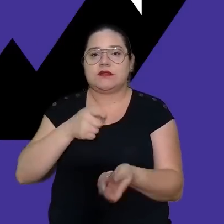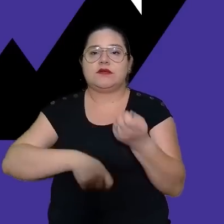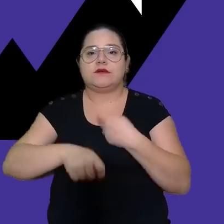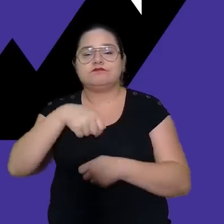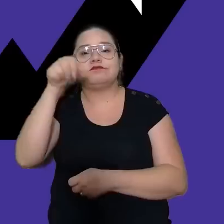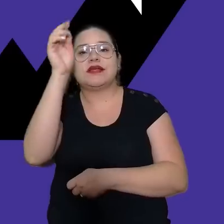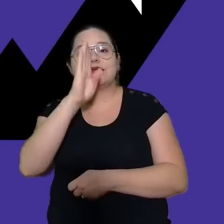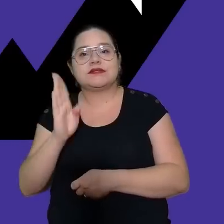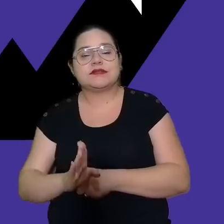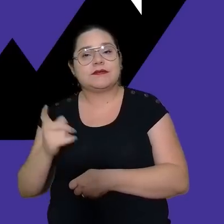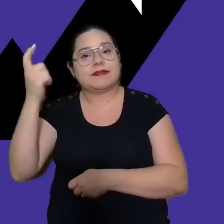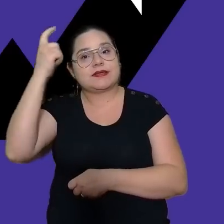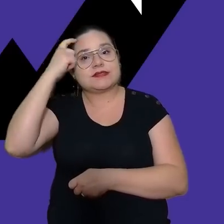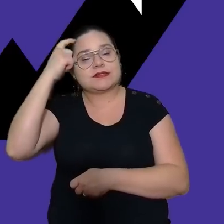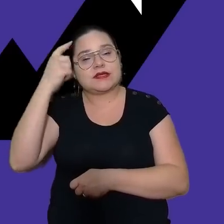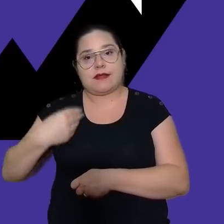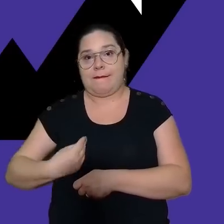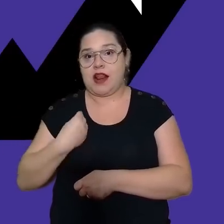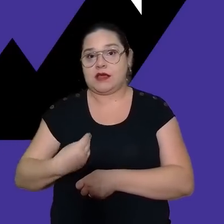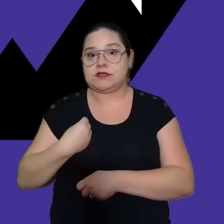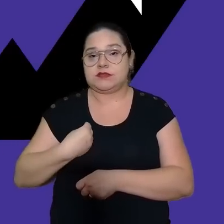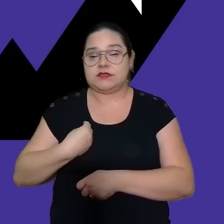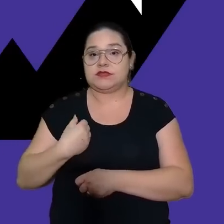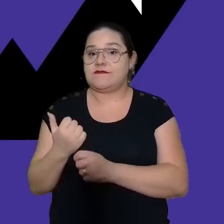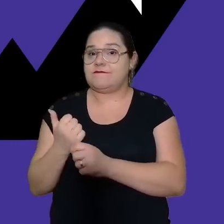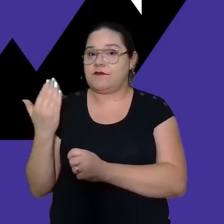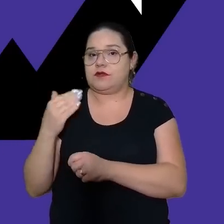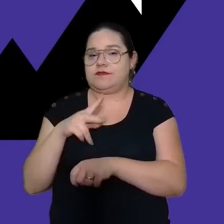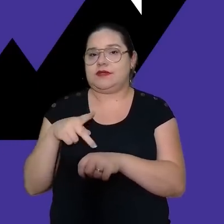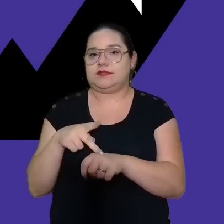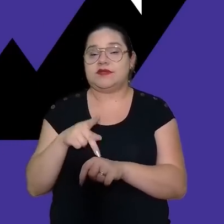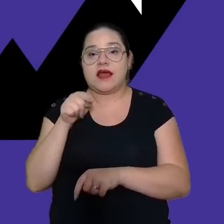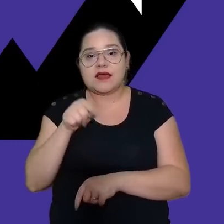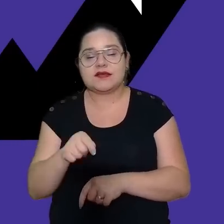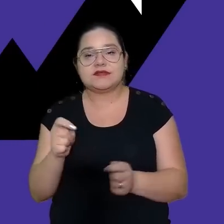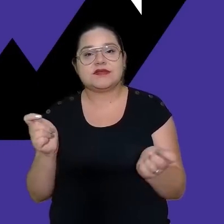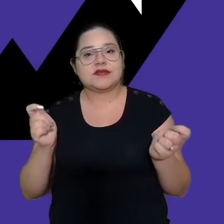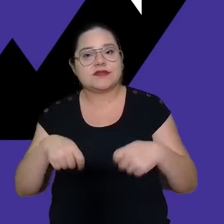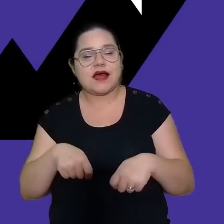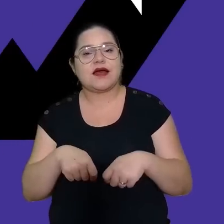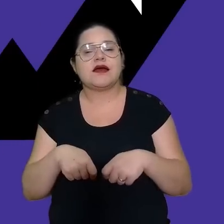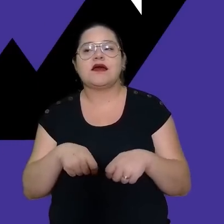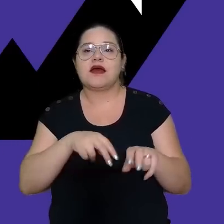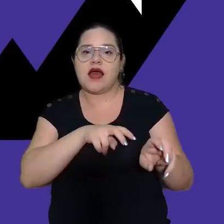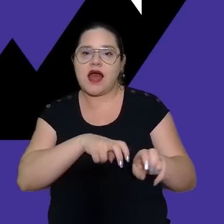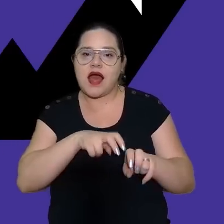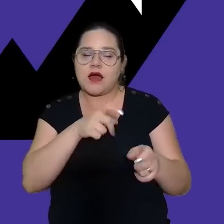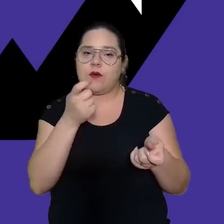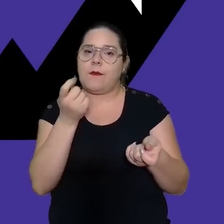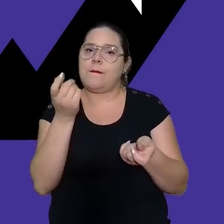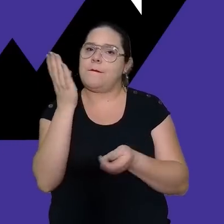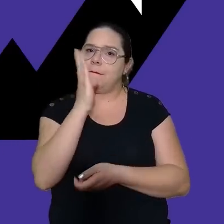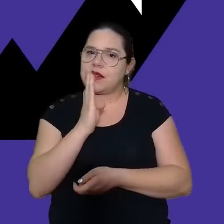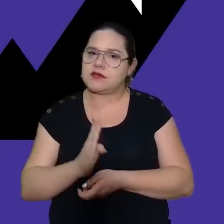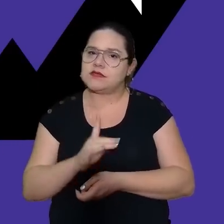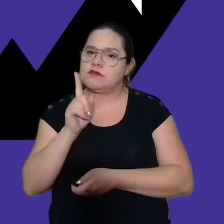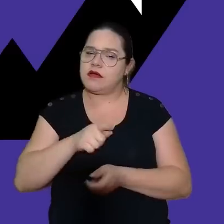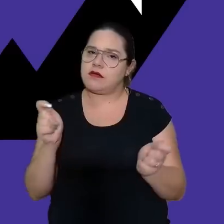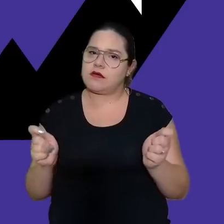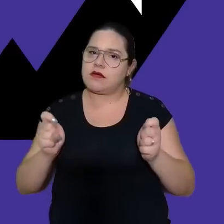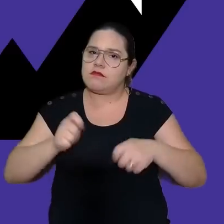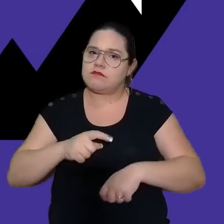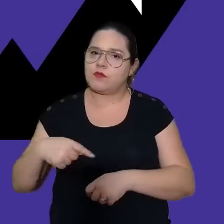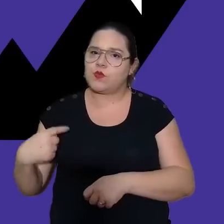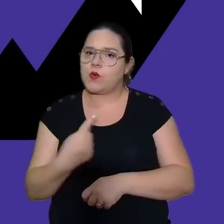presença internacional, e é isso que puxa o agro, né? O que puxa o agro brasileiro é essa capacidade da gente hoje suprir o que o